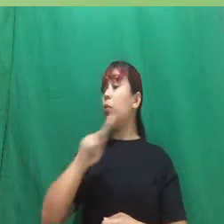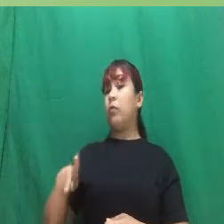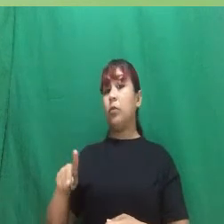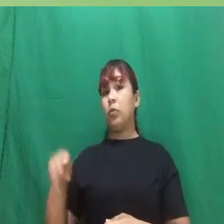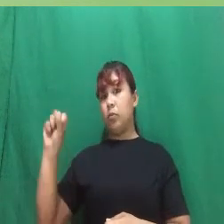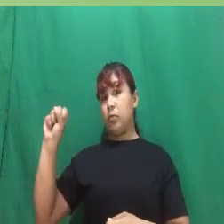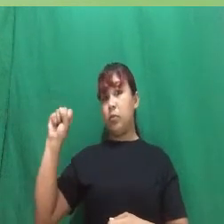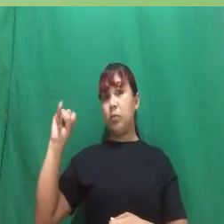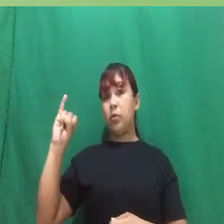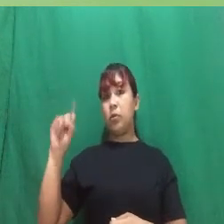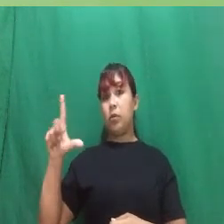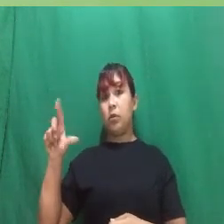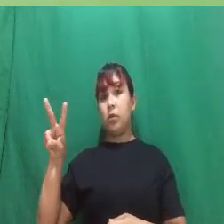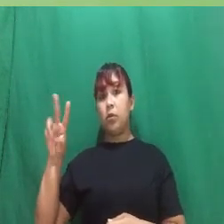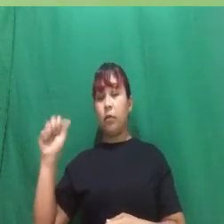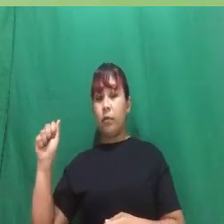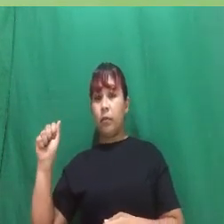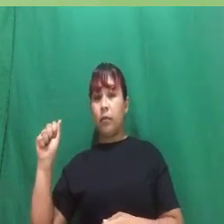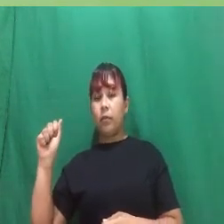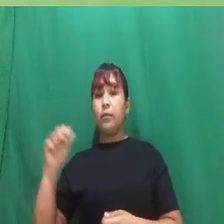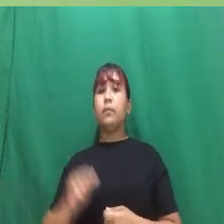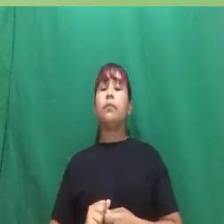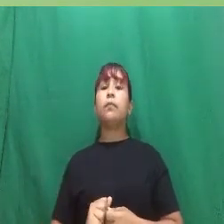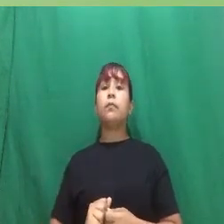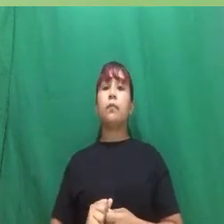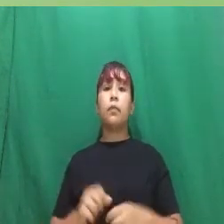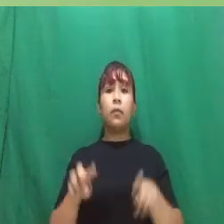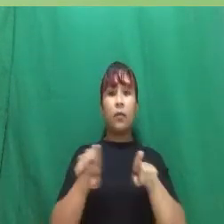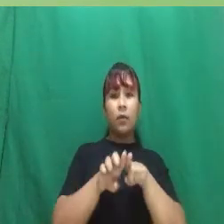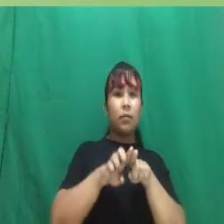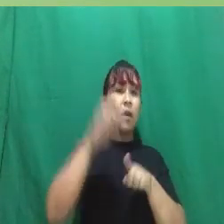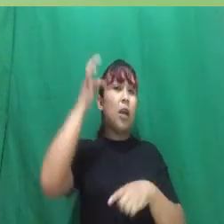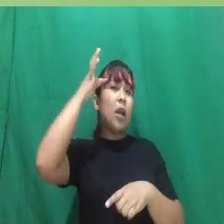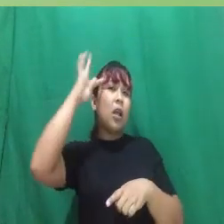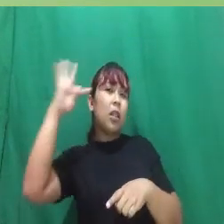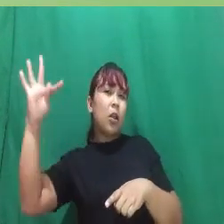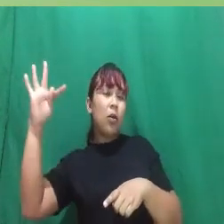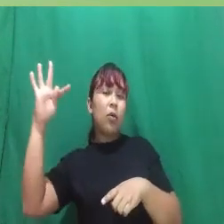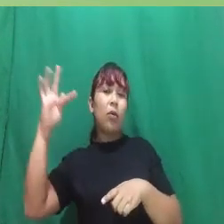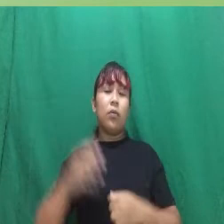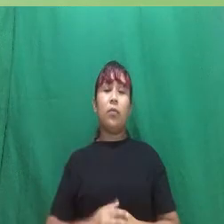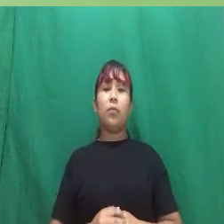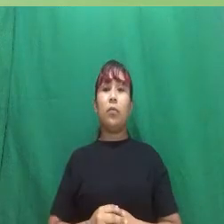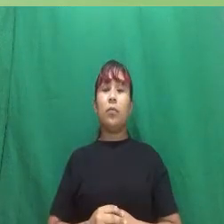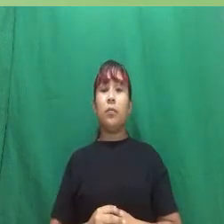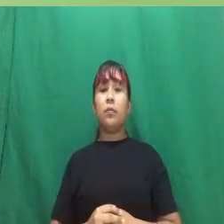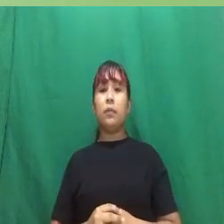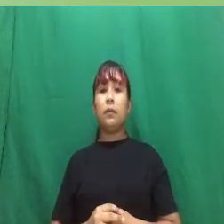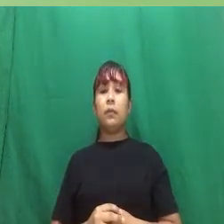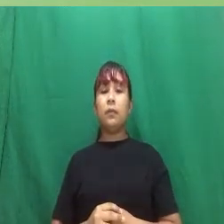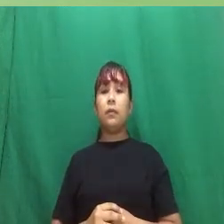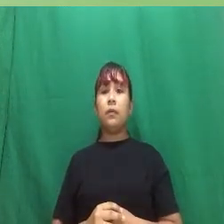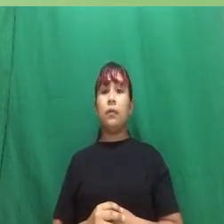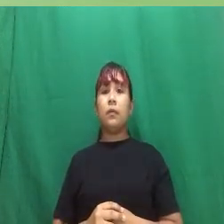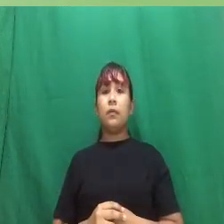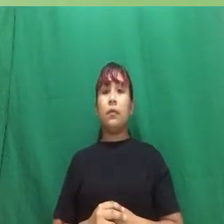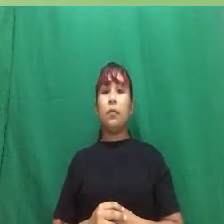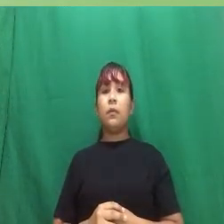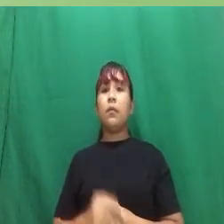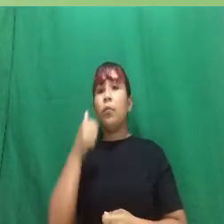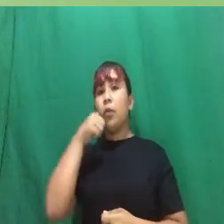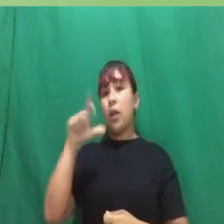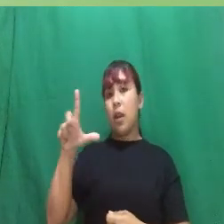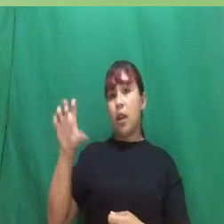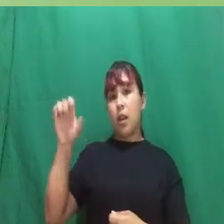Bois, que é americano, quem começou a trabalhar também essa temática lá de forma bem clara. Então, essa violência existe